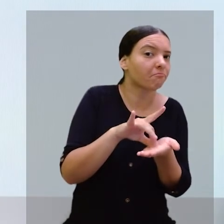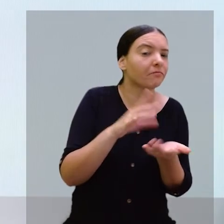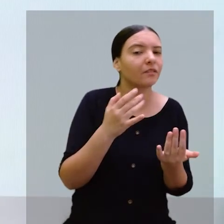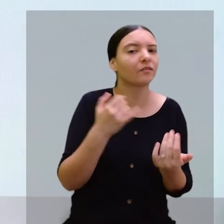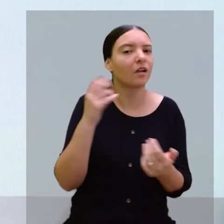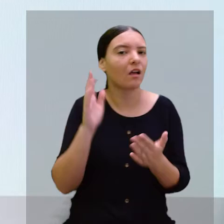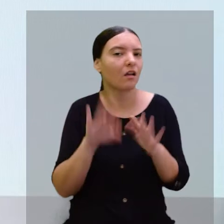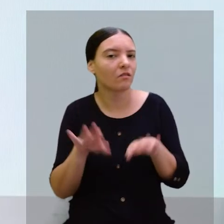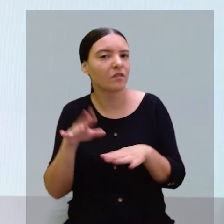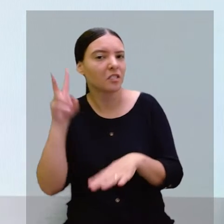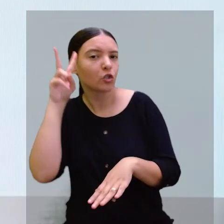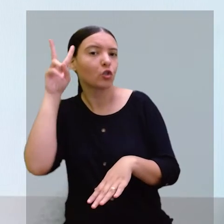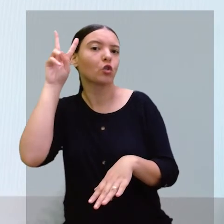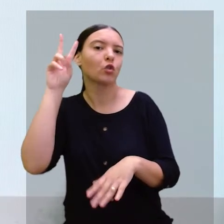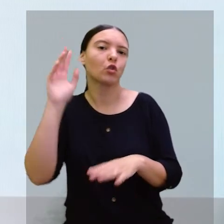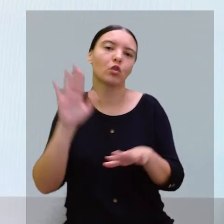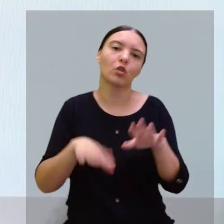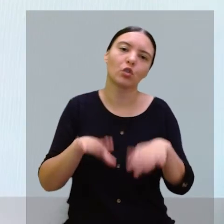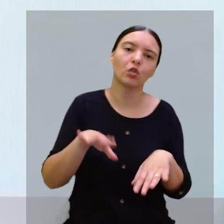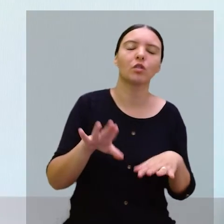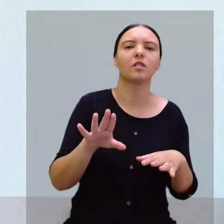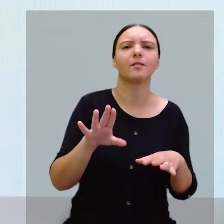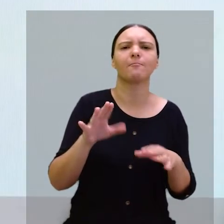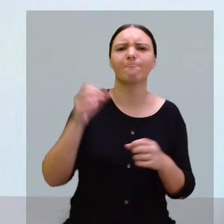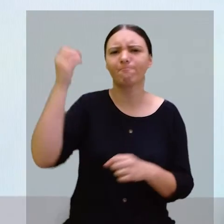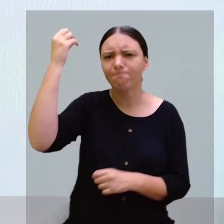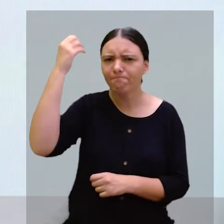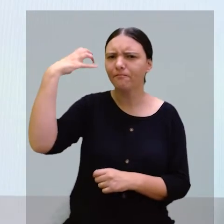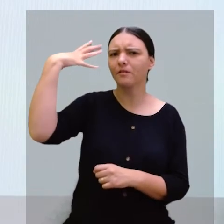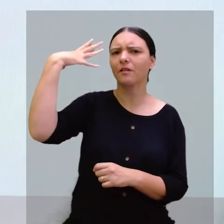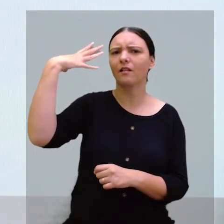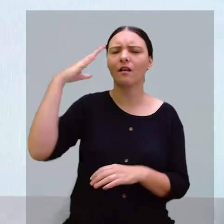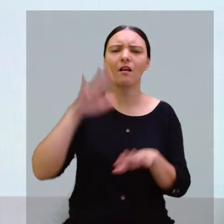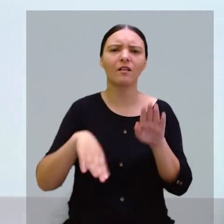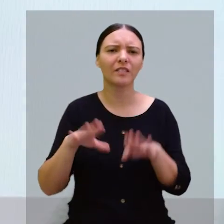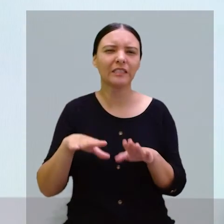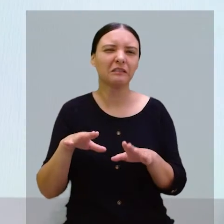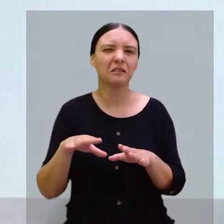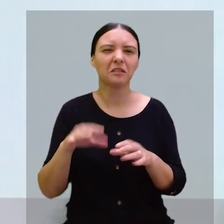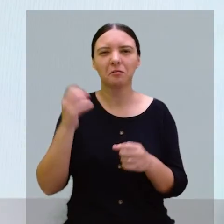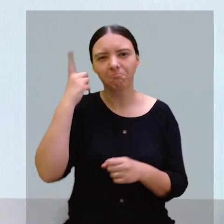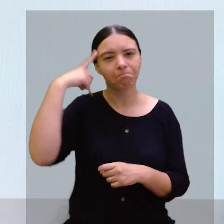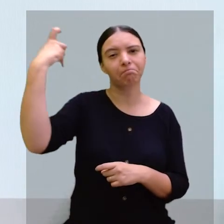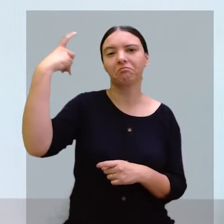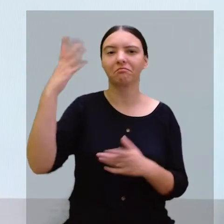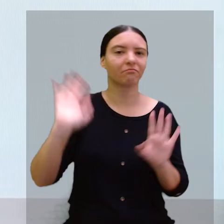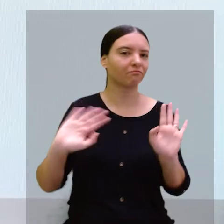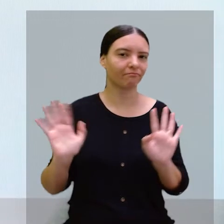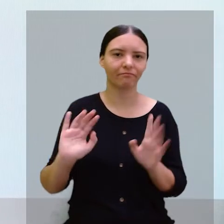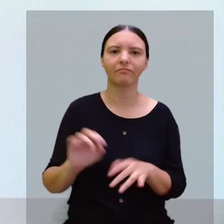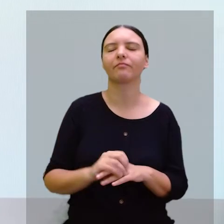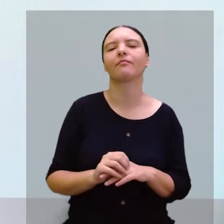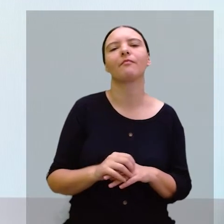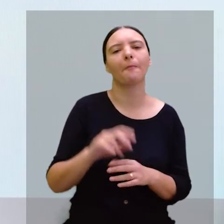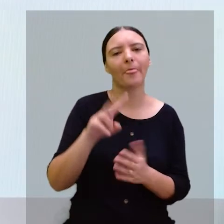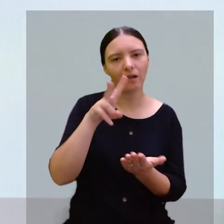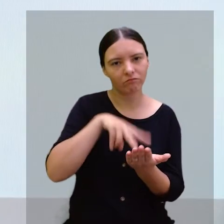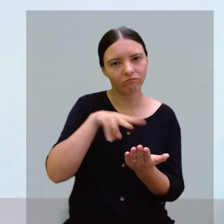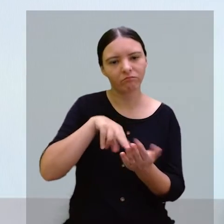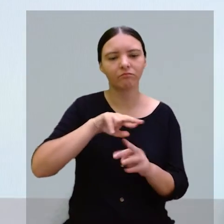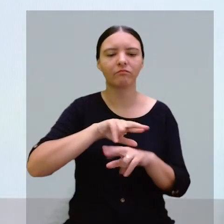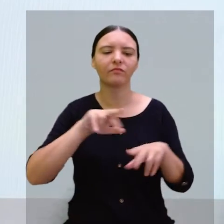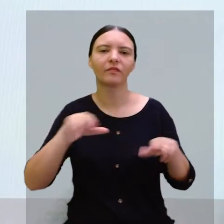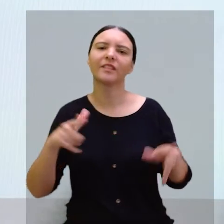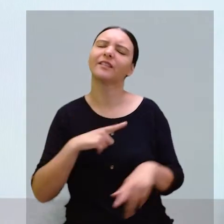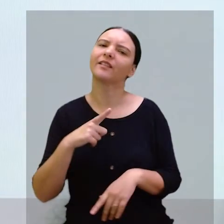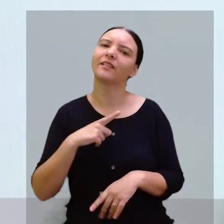histórica. Né? Em algumas vezes parece alguma coisa revelada, em algumas vezes parece alguma coisa inventada. Tem várias visões, várias leituras sobre isso, né? Eu